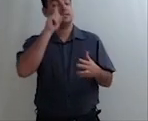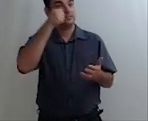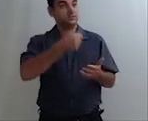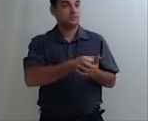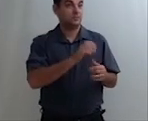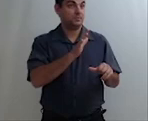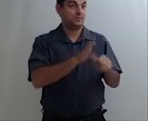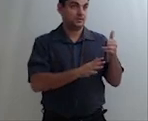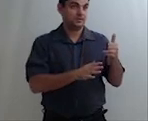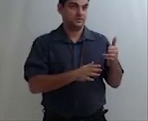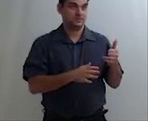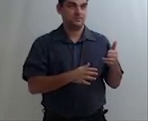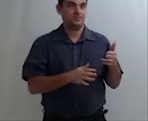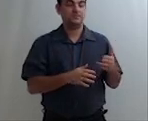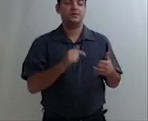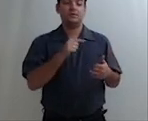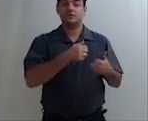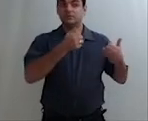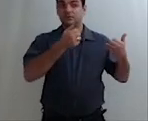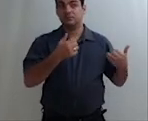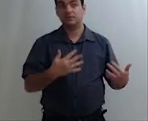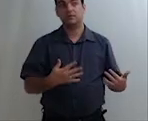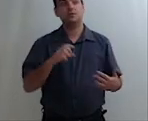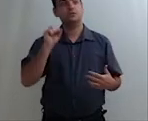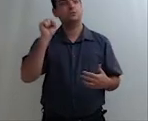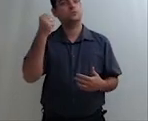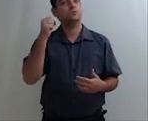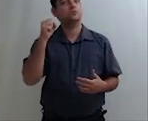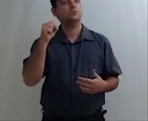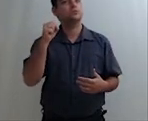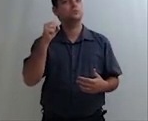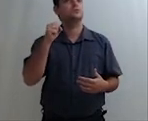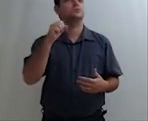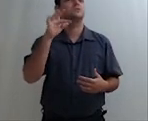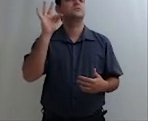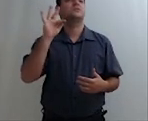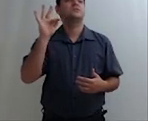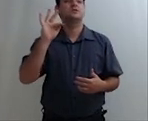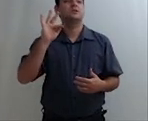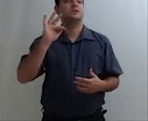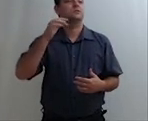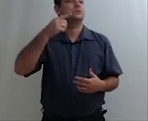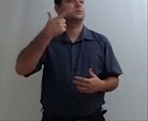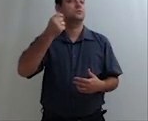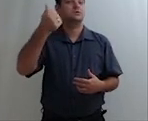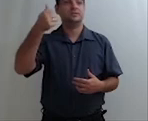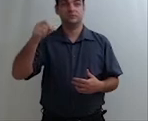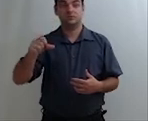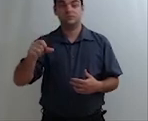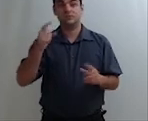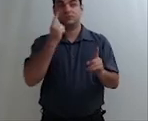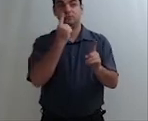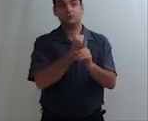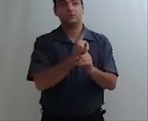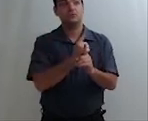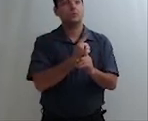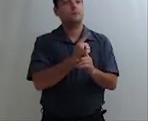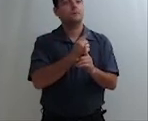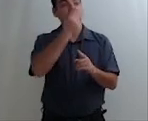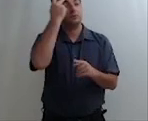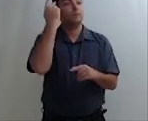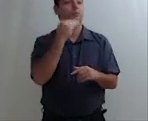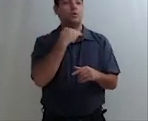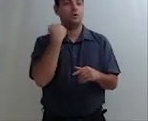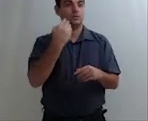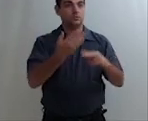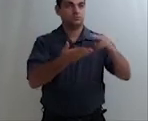na representação que no dia 8/2 de29 foi encontrado um cadáver no interior da